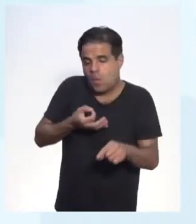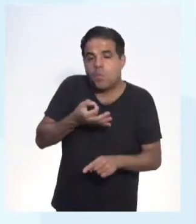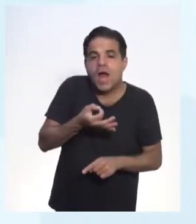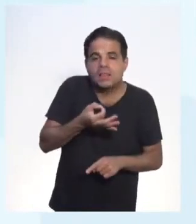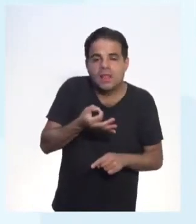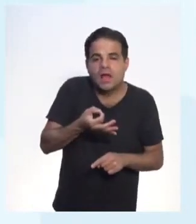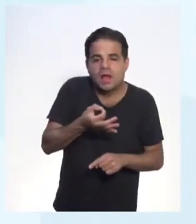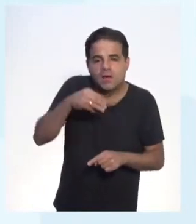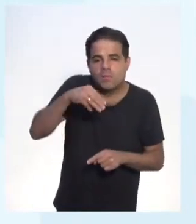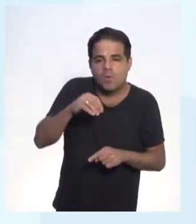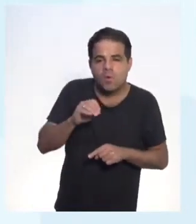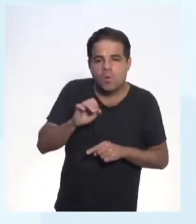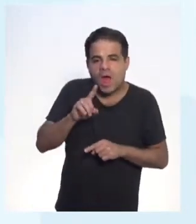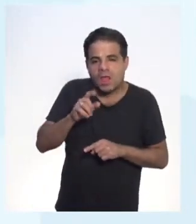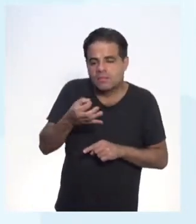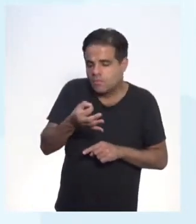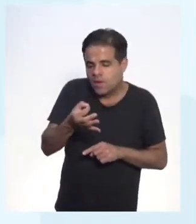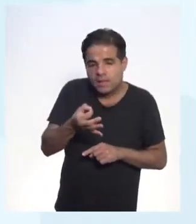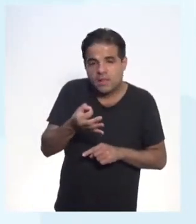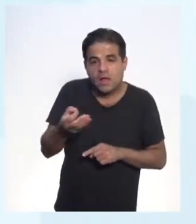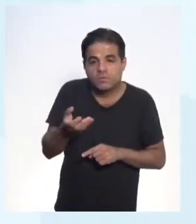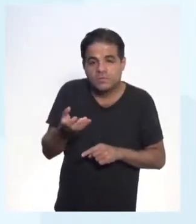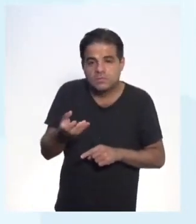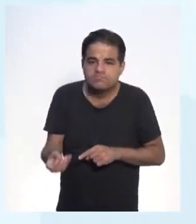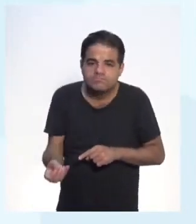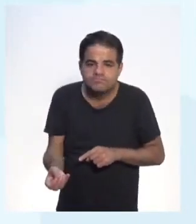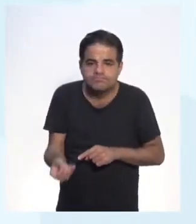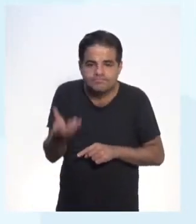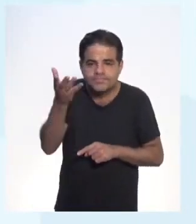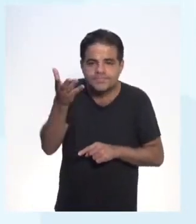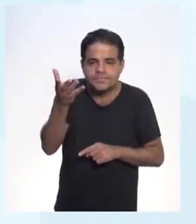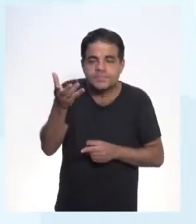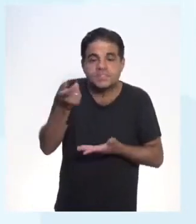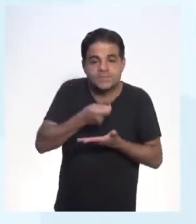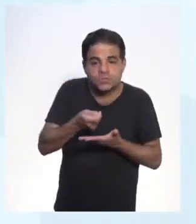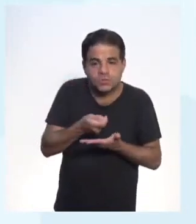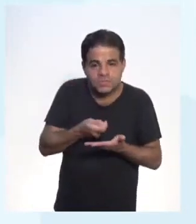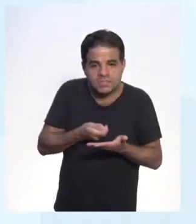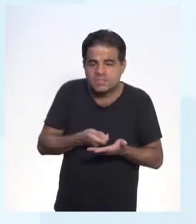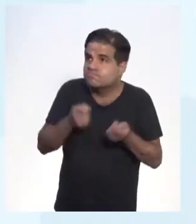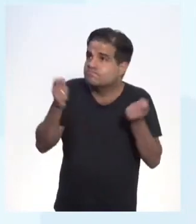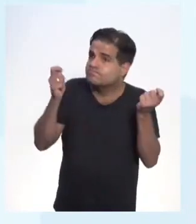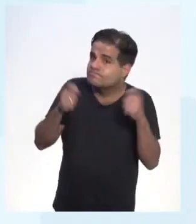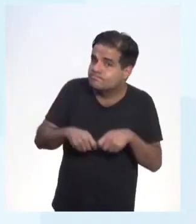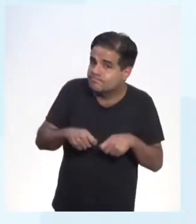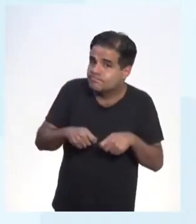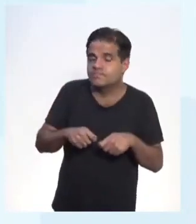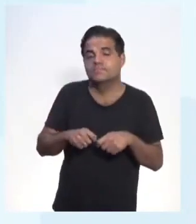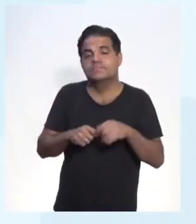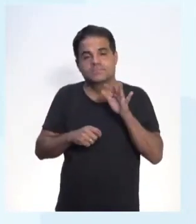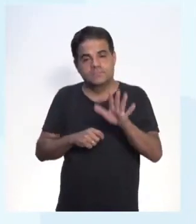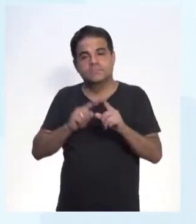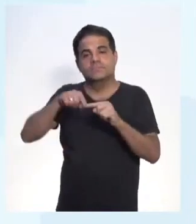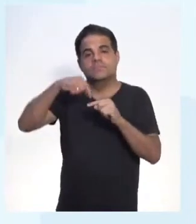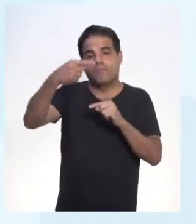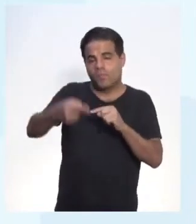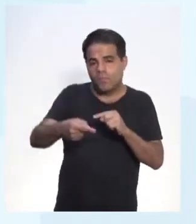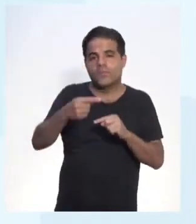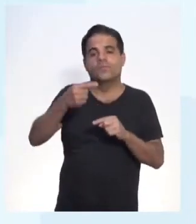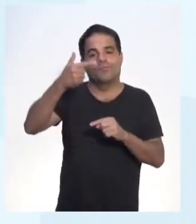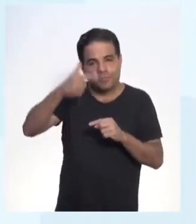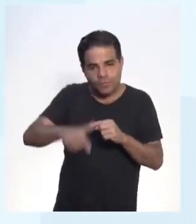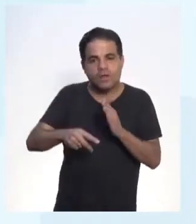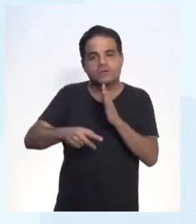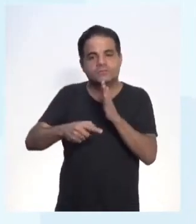moeda, você vai lançar ela a primeira vez, vai anotar as possibilidades. Depois, vai